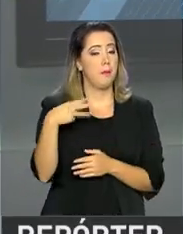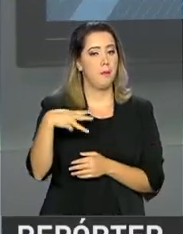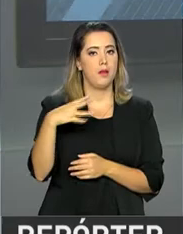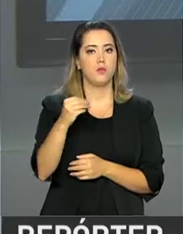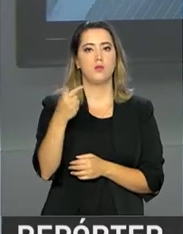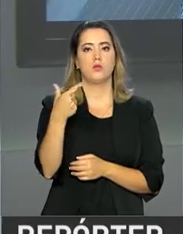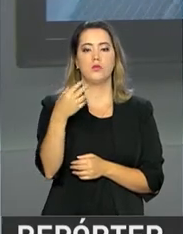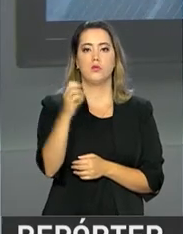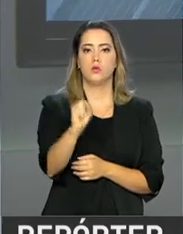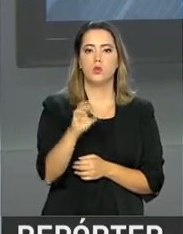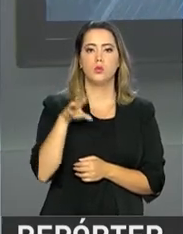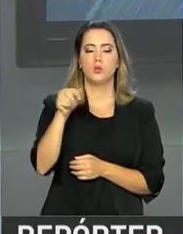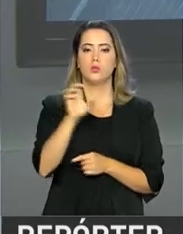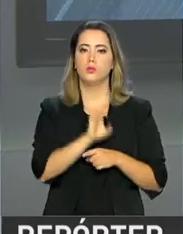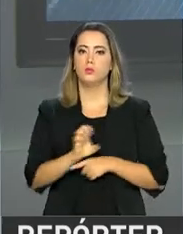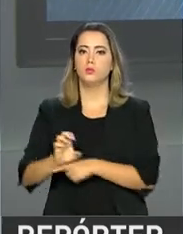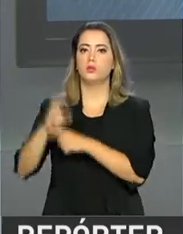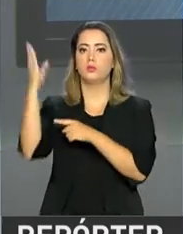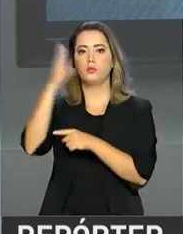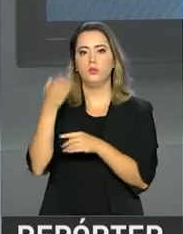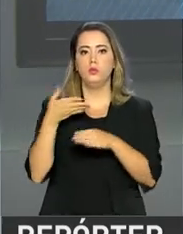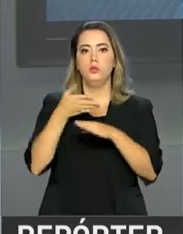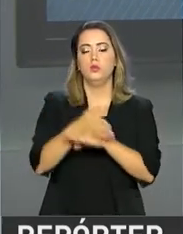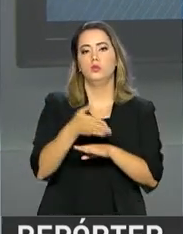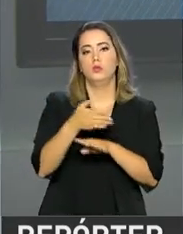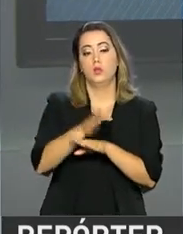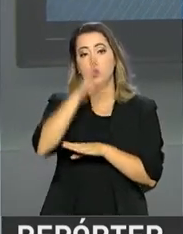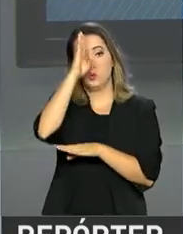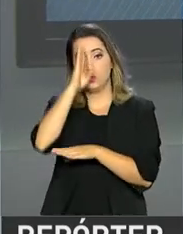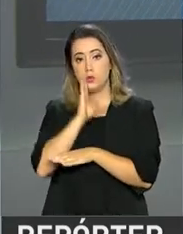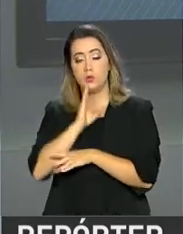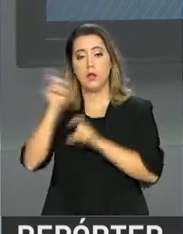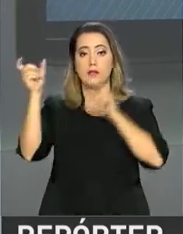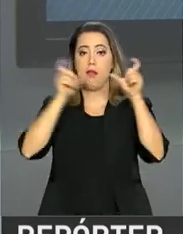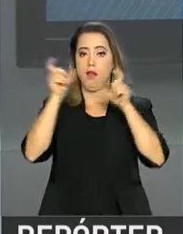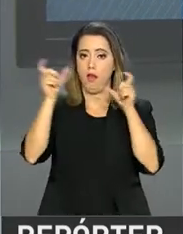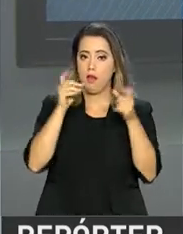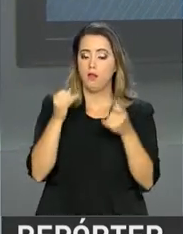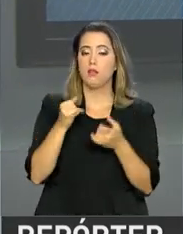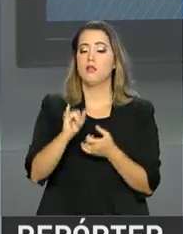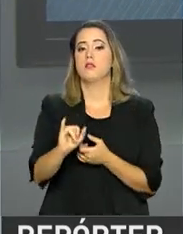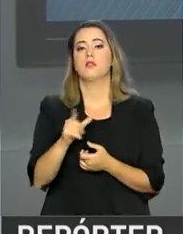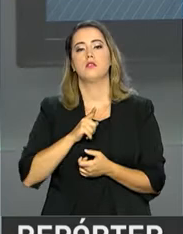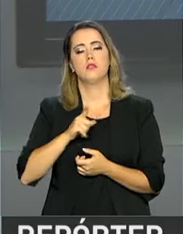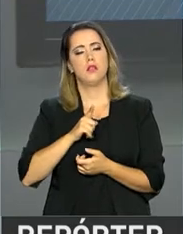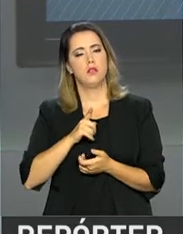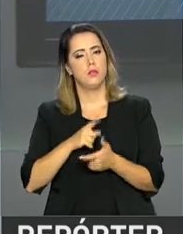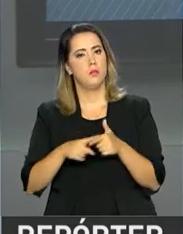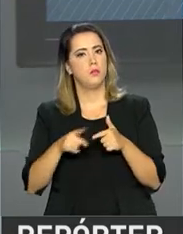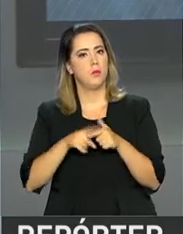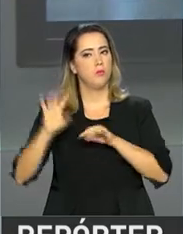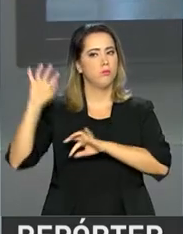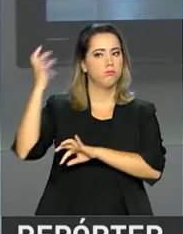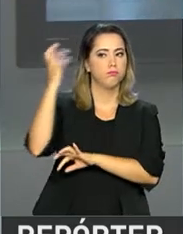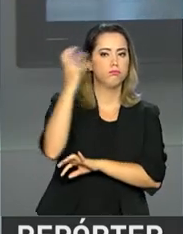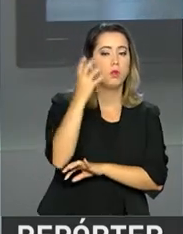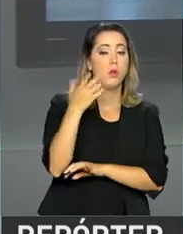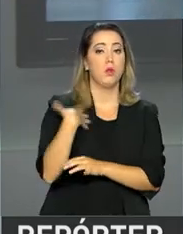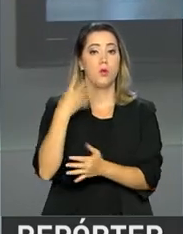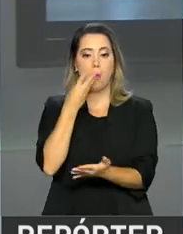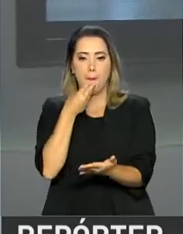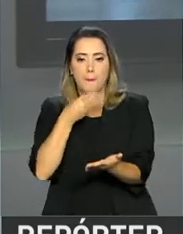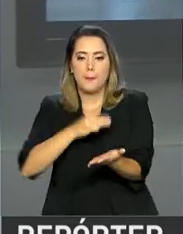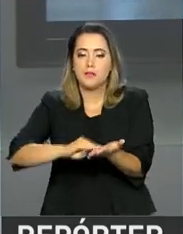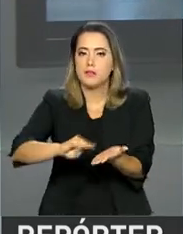todos os estados brasileiros terão acesso ao serviço gratuito de alertas de desastres naturais pelo celular o repórter pablo